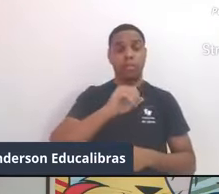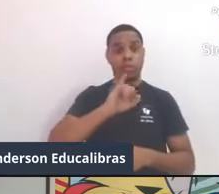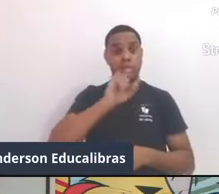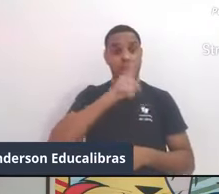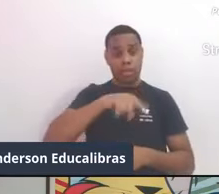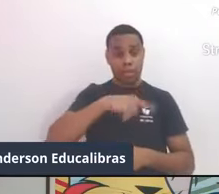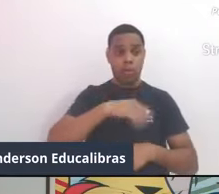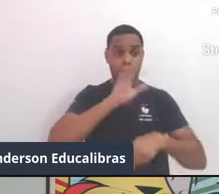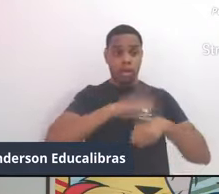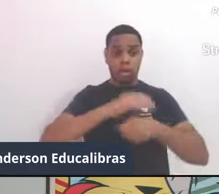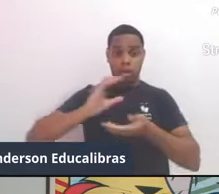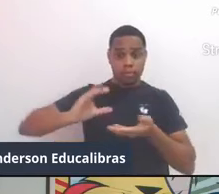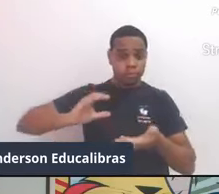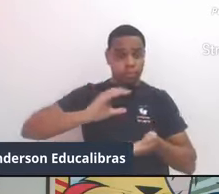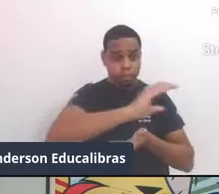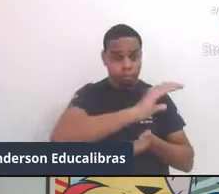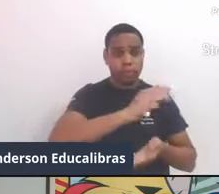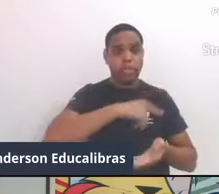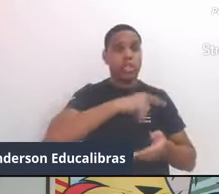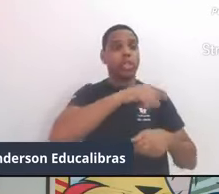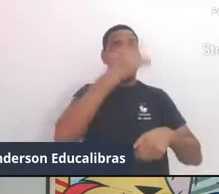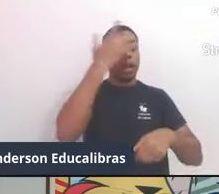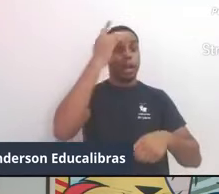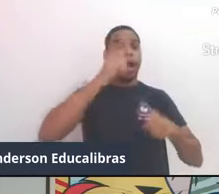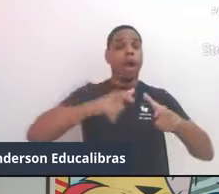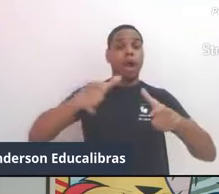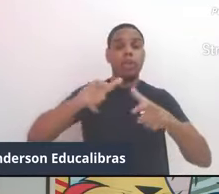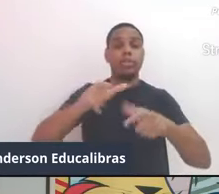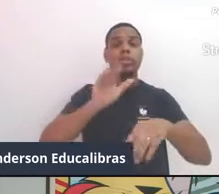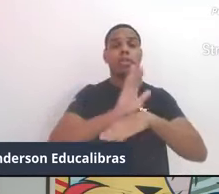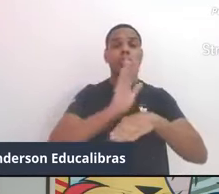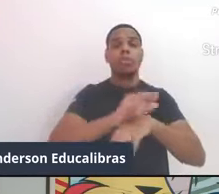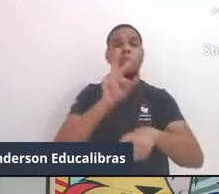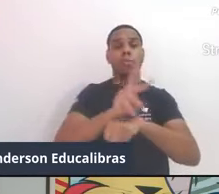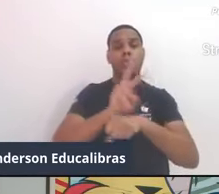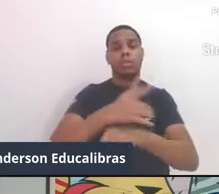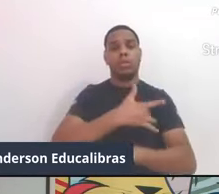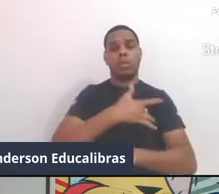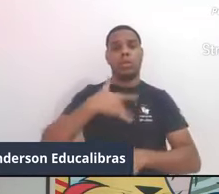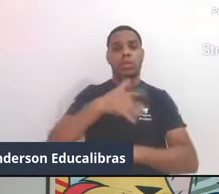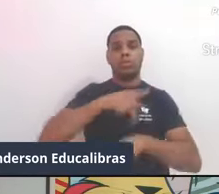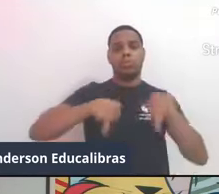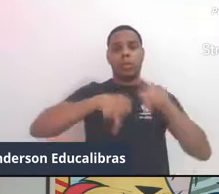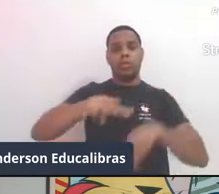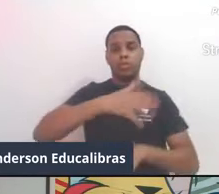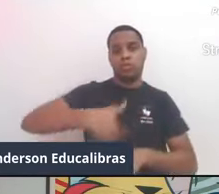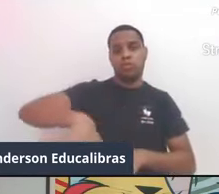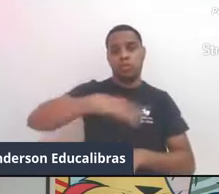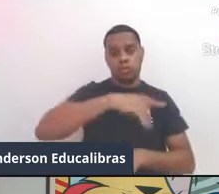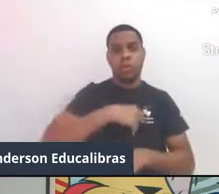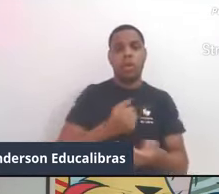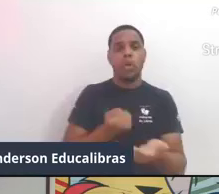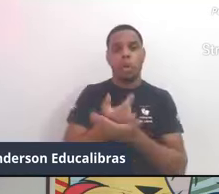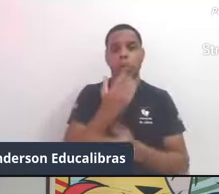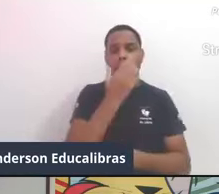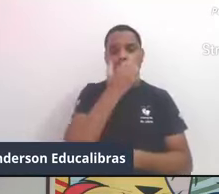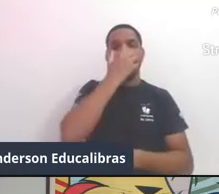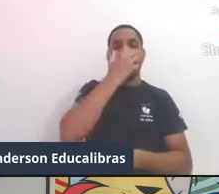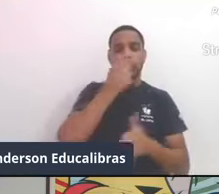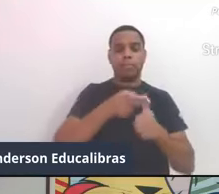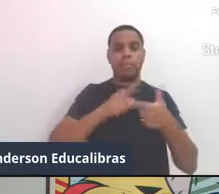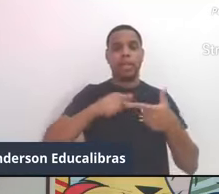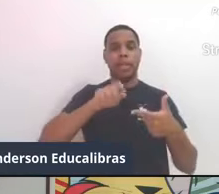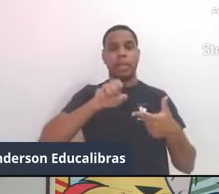gestão apenas em iniciativas voltadas para o fortalecimento da saúde pública, que envolve desde compra de respiradores, doação de